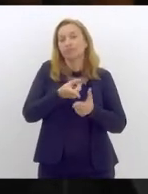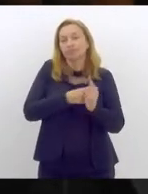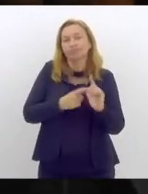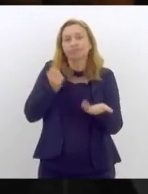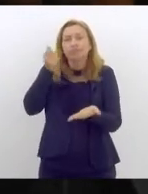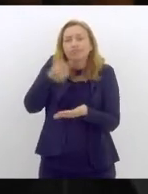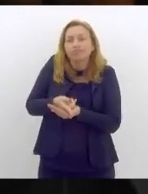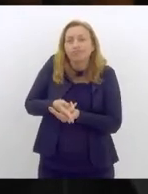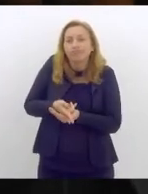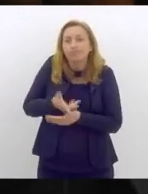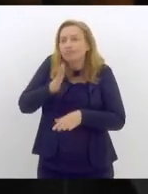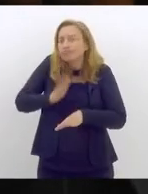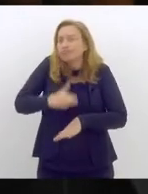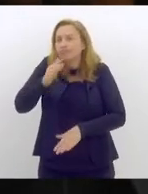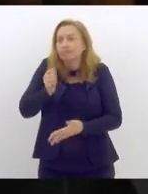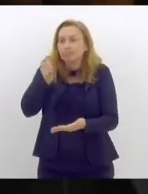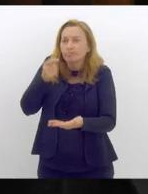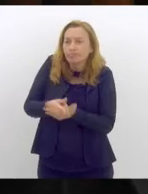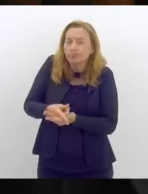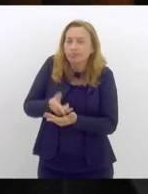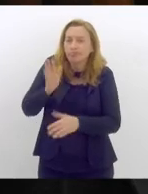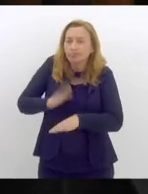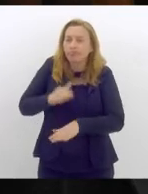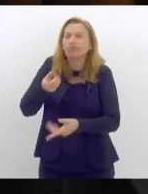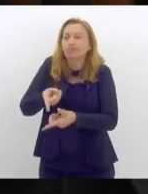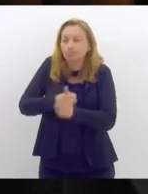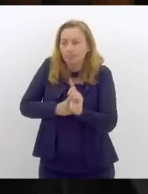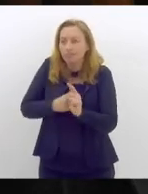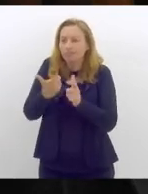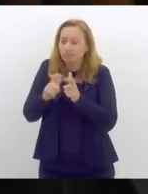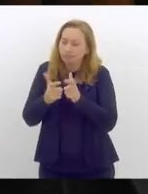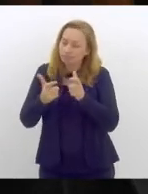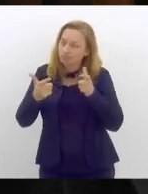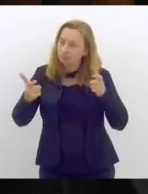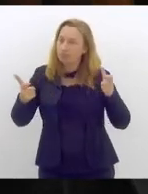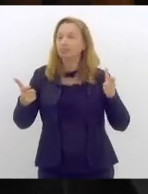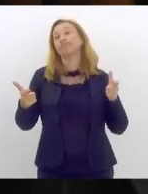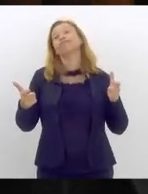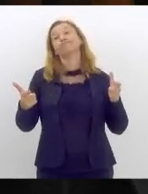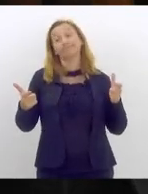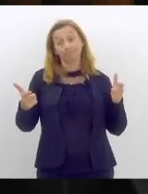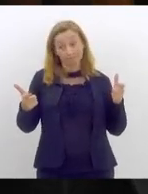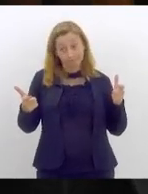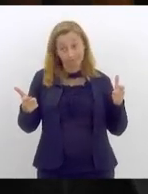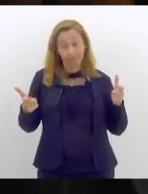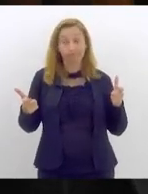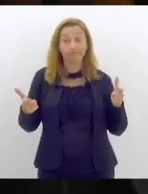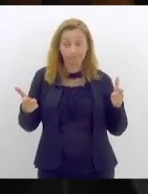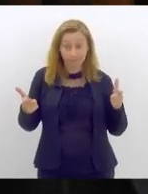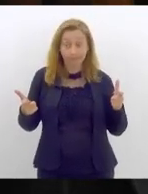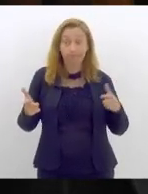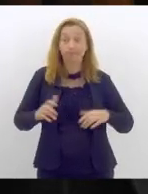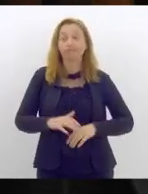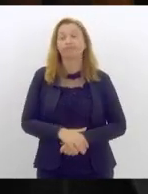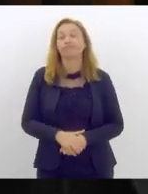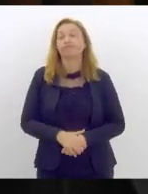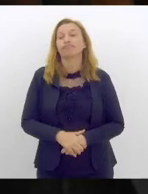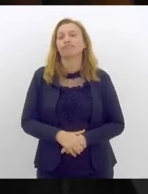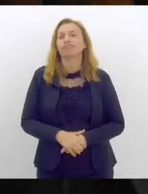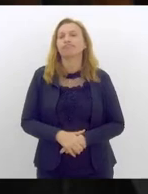que por mais que ele pague ela continua a crescer exponencialmente